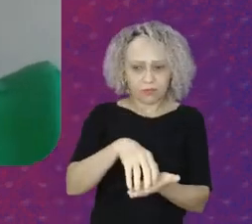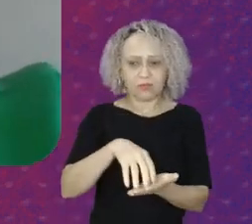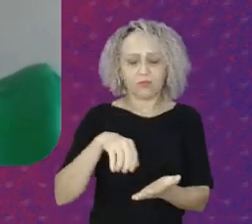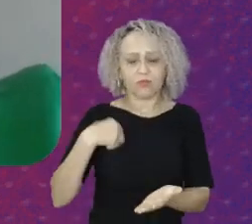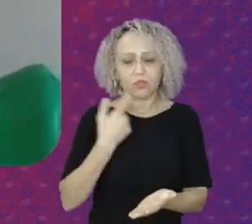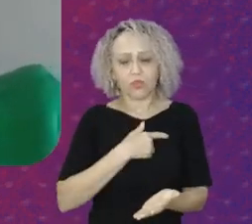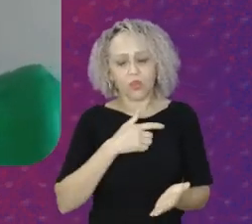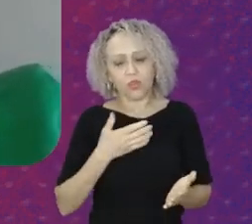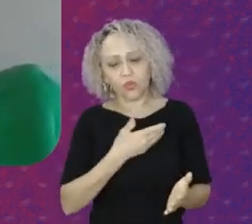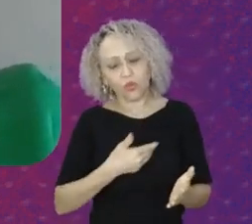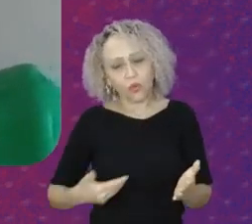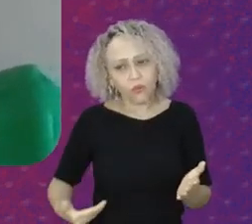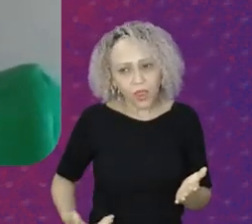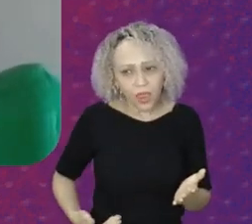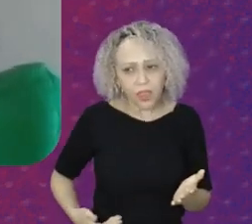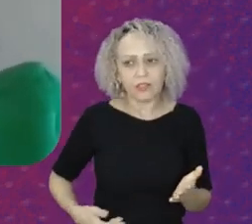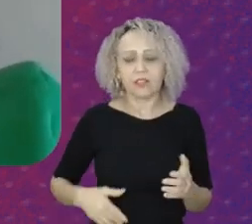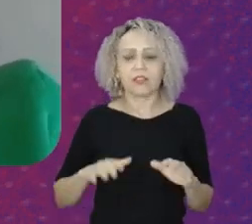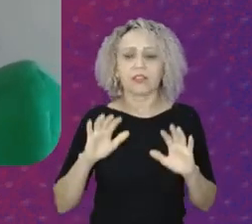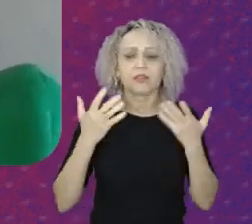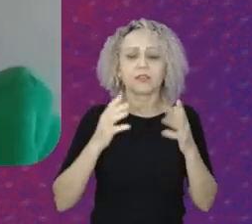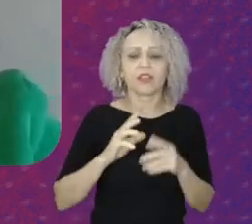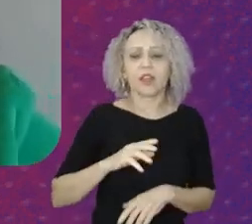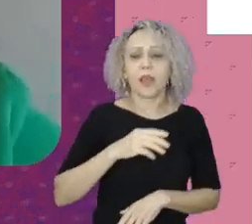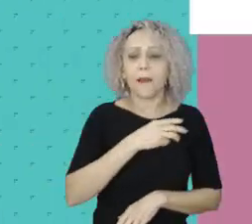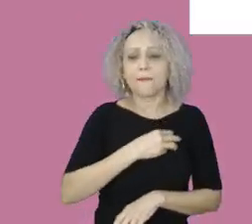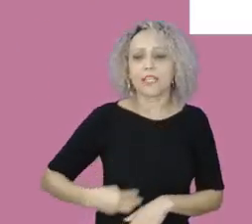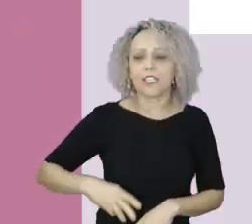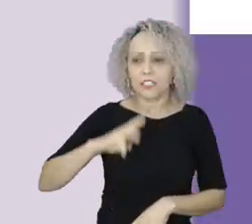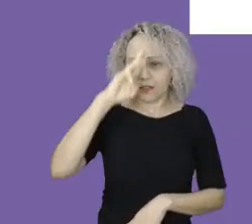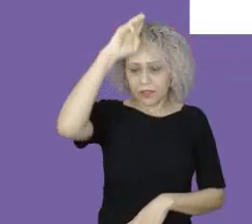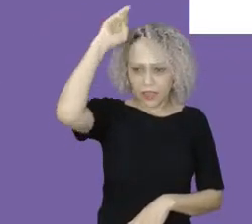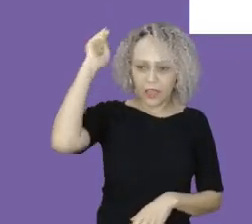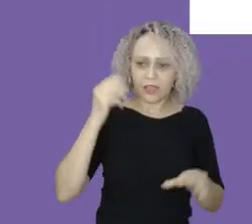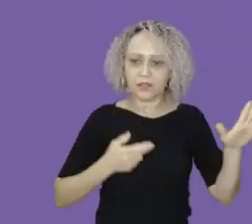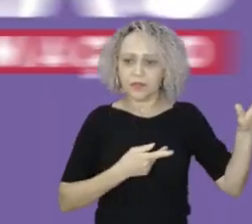De novo, parabenizar a ministra Aniele, parabenizar o presidente Lula.